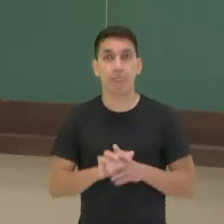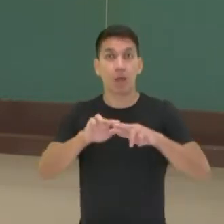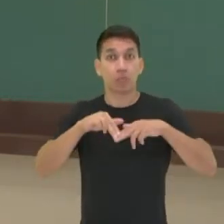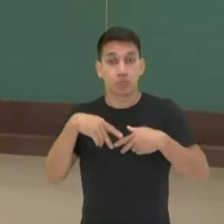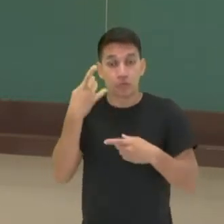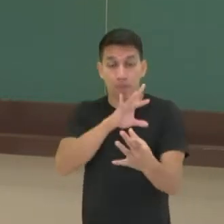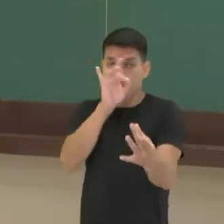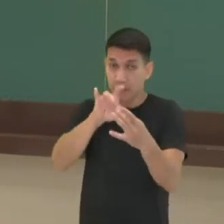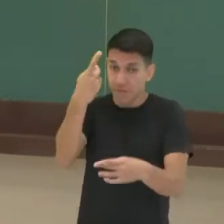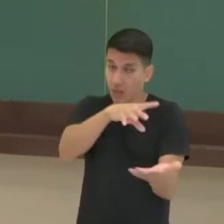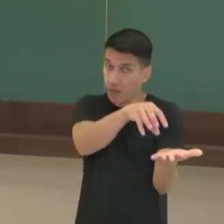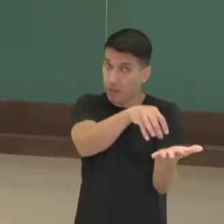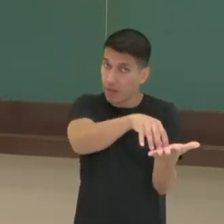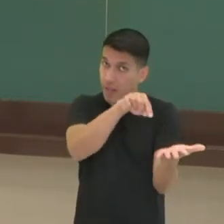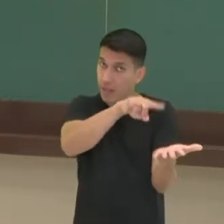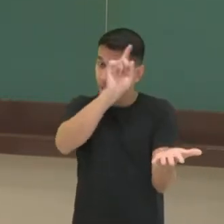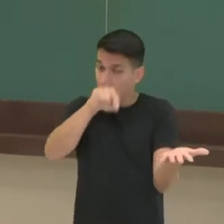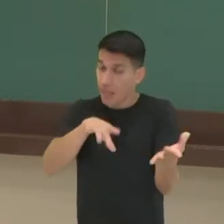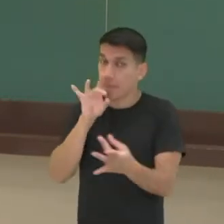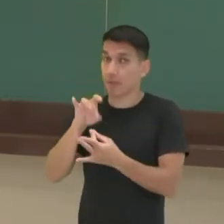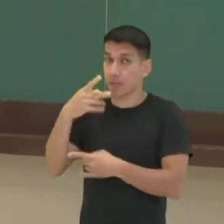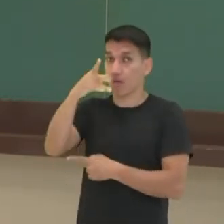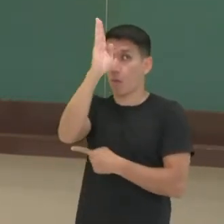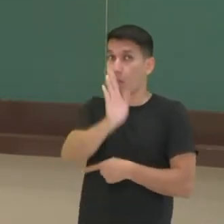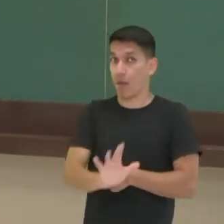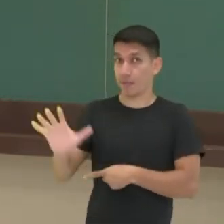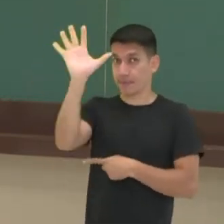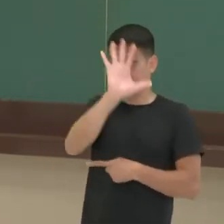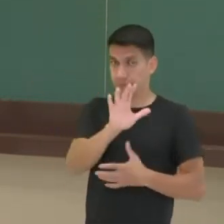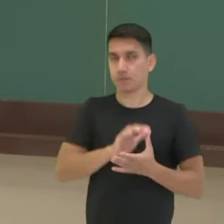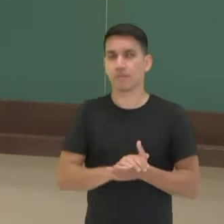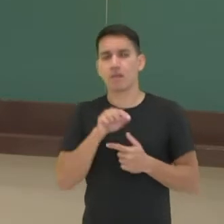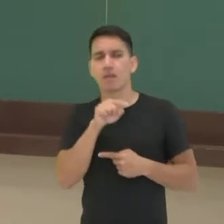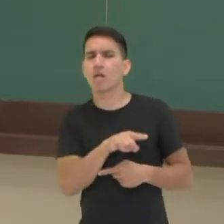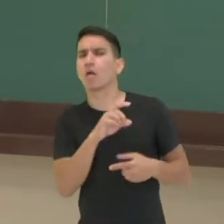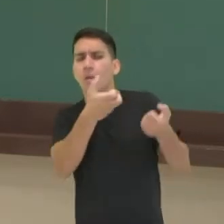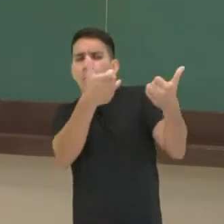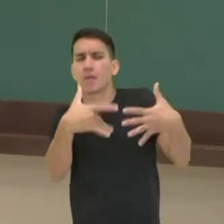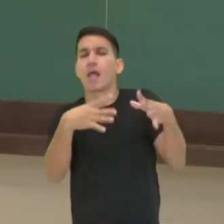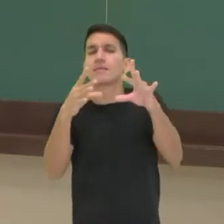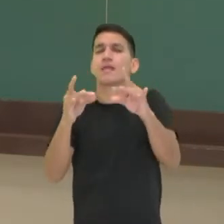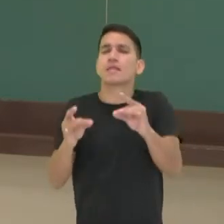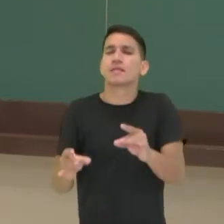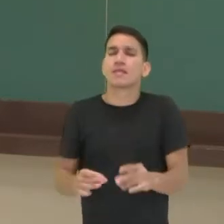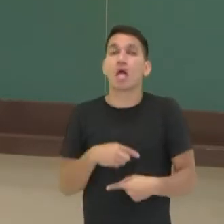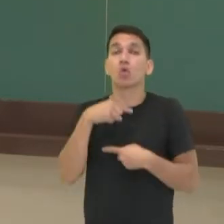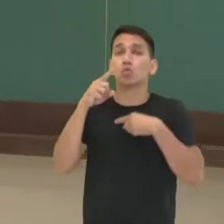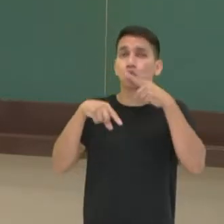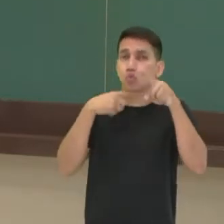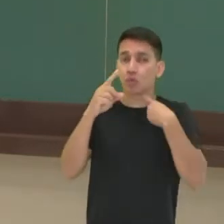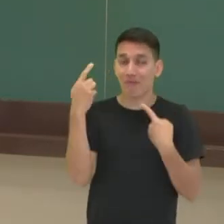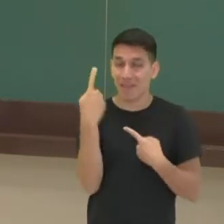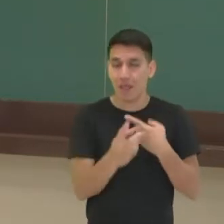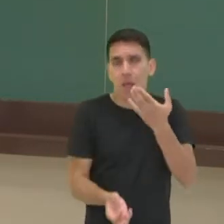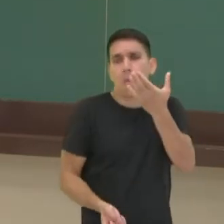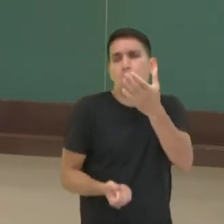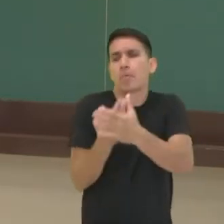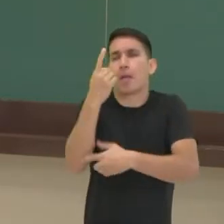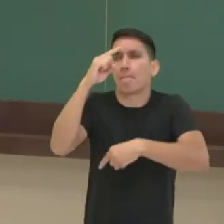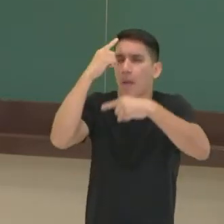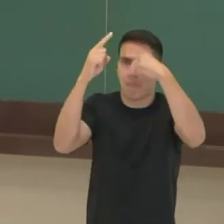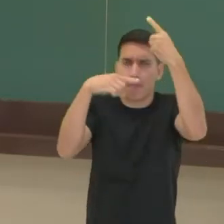Brasil e ele, para esclarecer eventuais dúvidas, ele elabora uma série